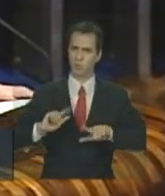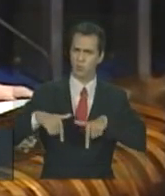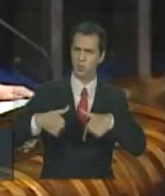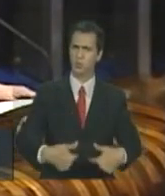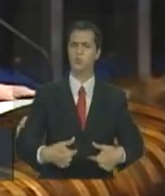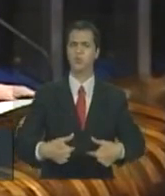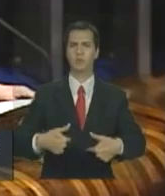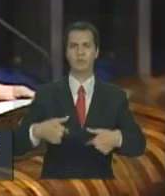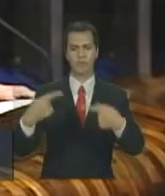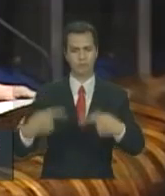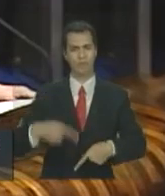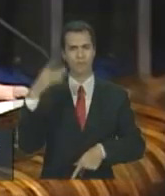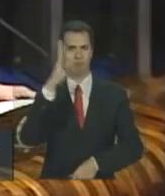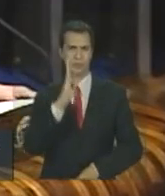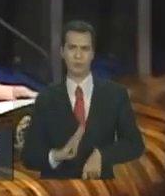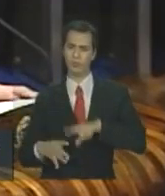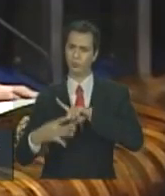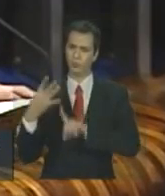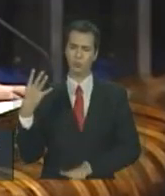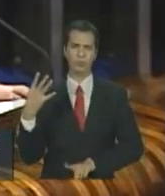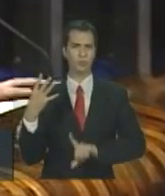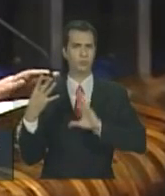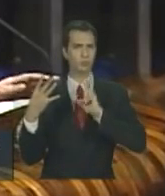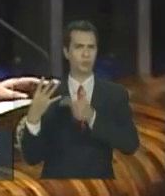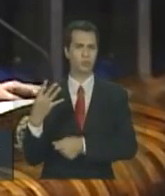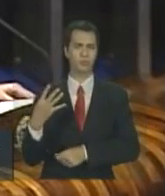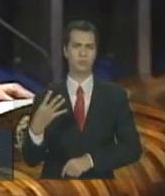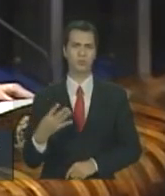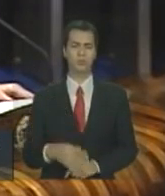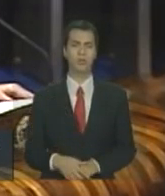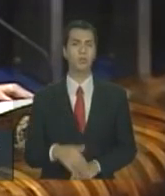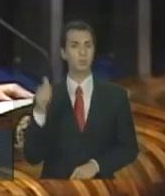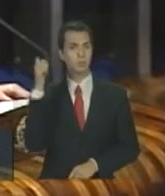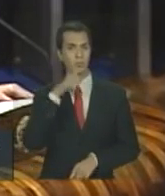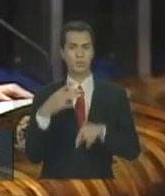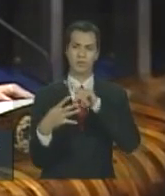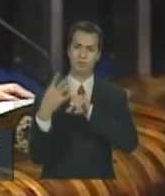batalhadoras brasileiras, todas elas. Mulheres de luta,